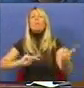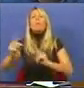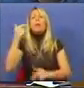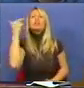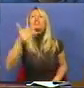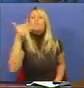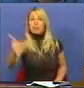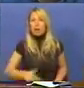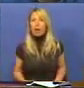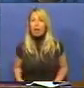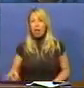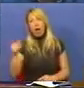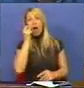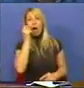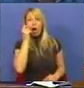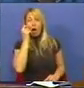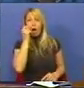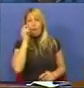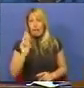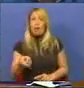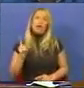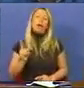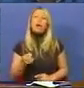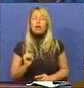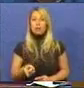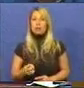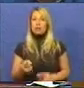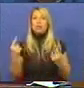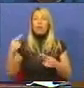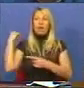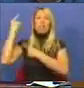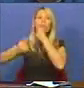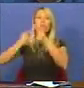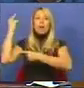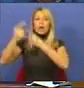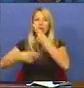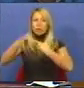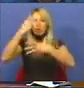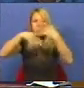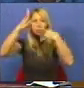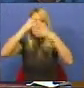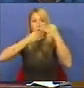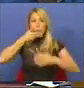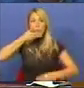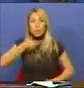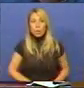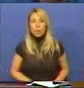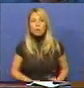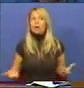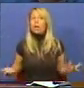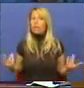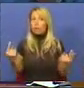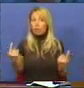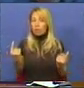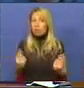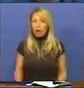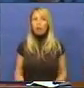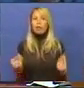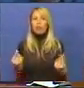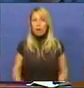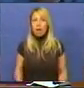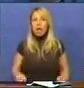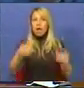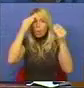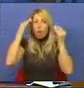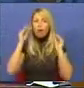que são os depositários de uma imensa tradição de saberes, que formaram centenas